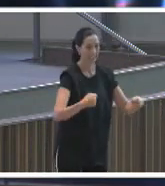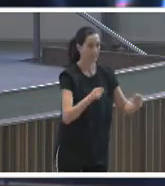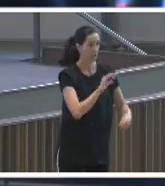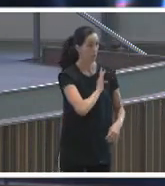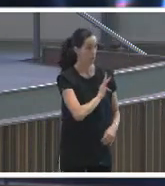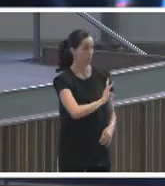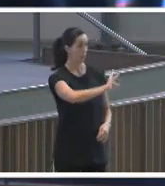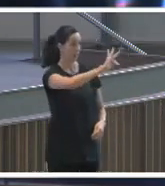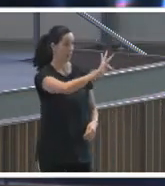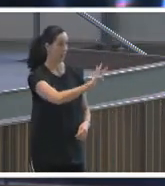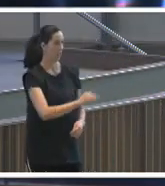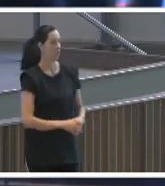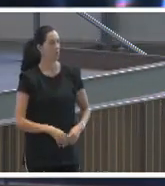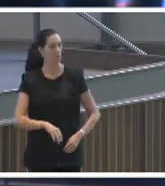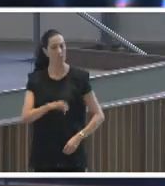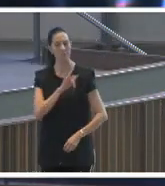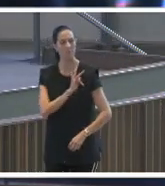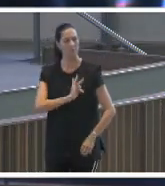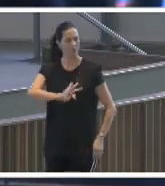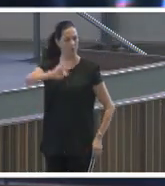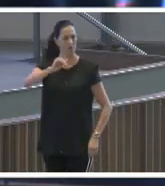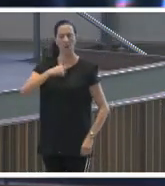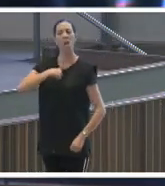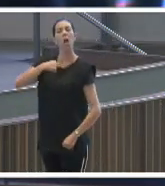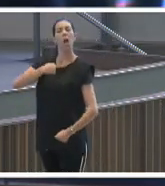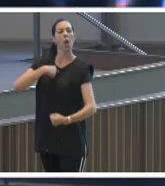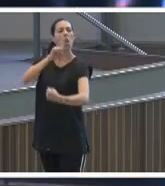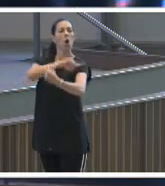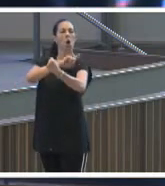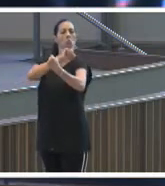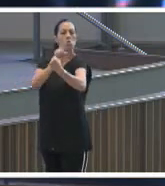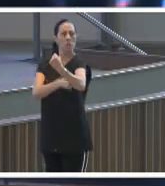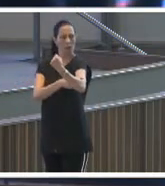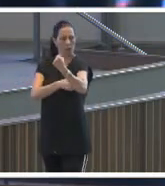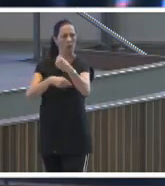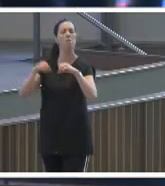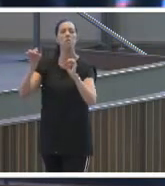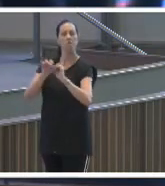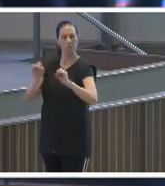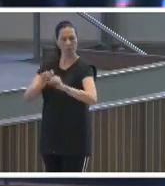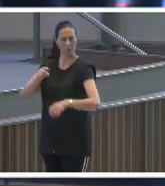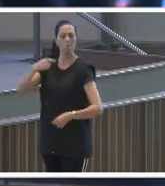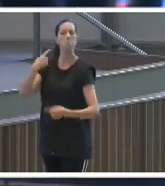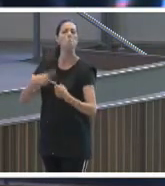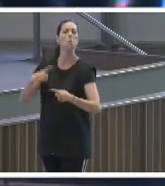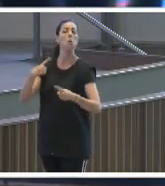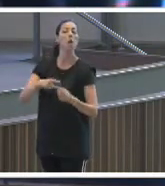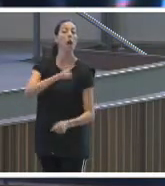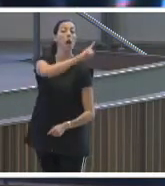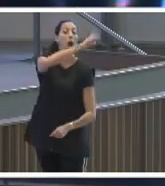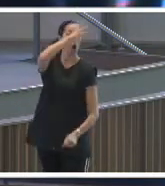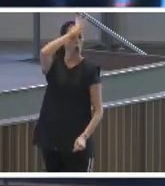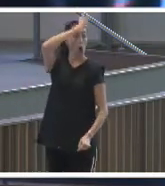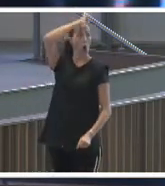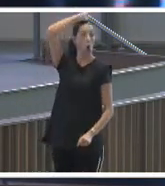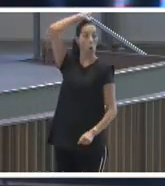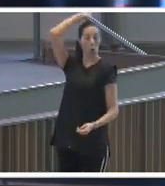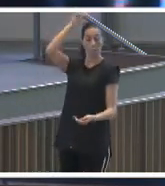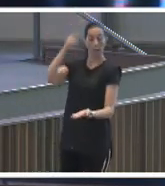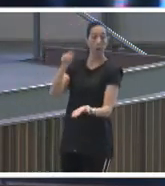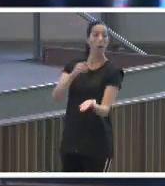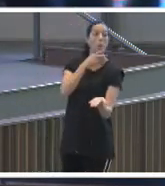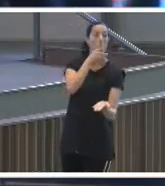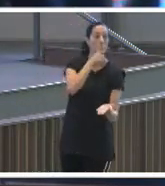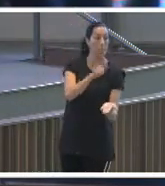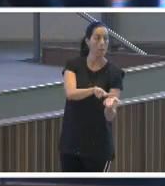temos autoridade para poder fazer o que estamos fazendo, porque temos essas credenciais aqui no papel.